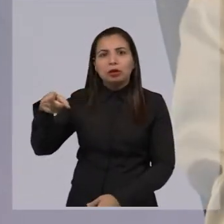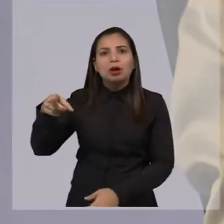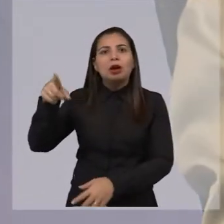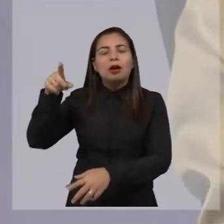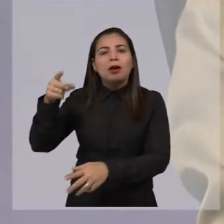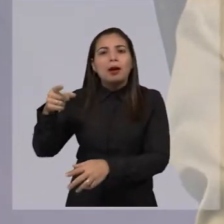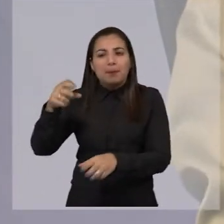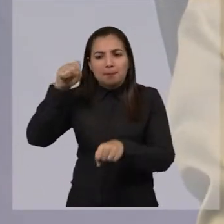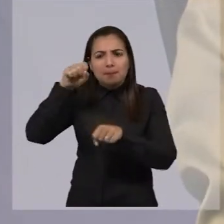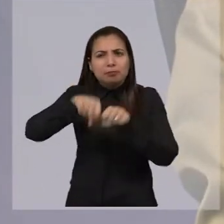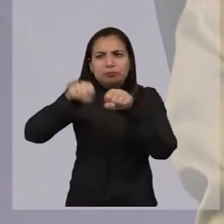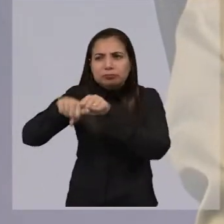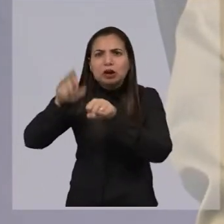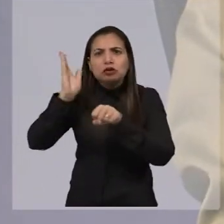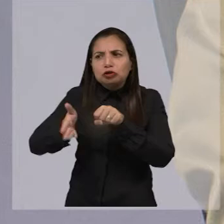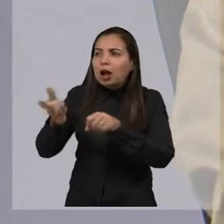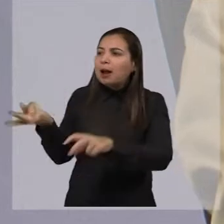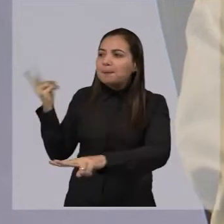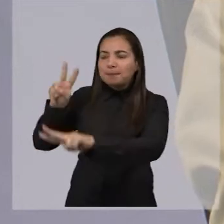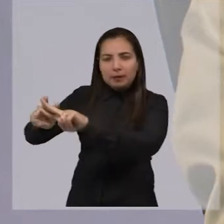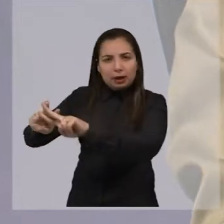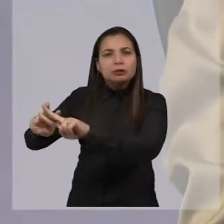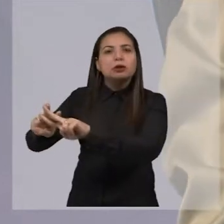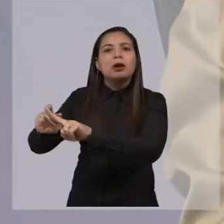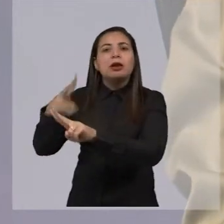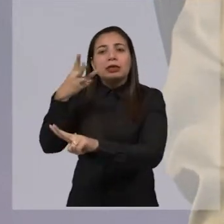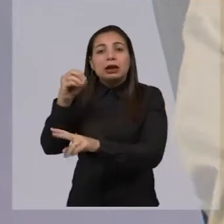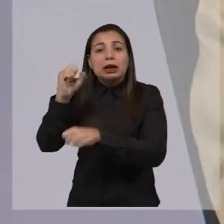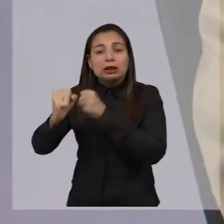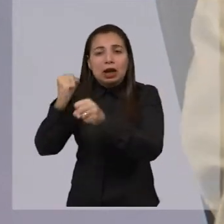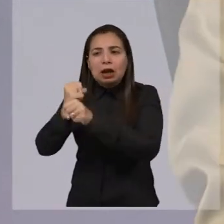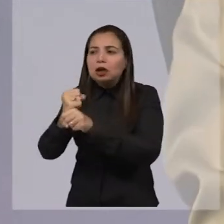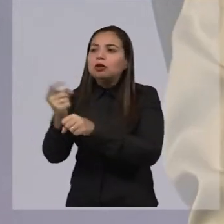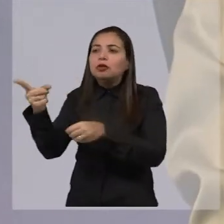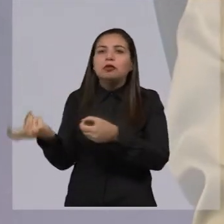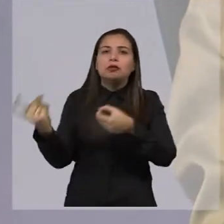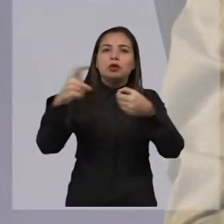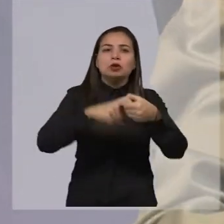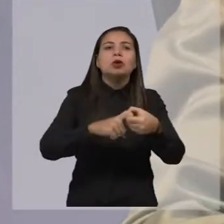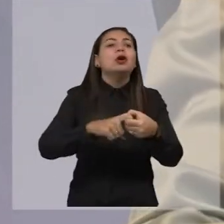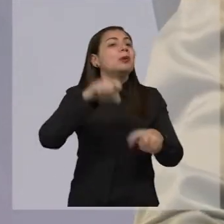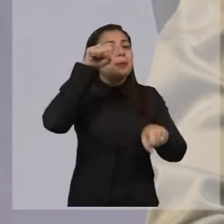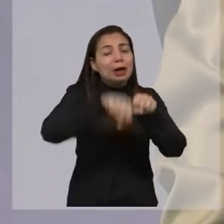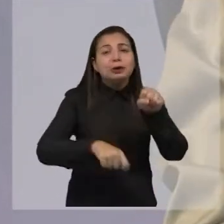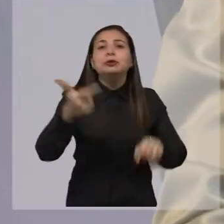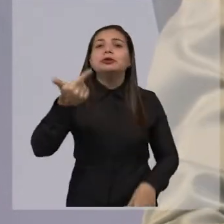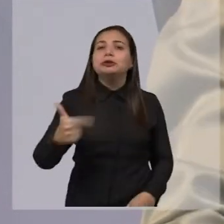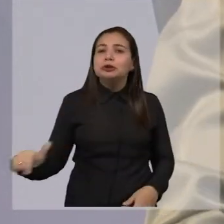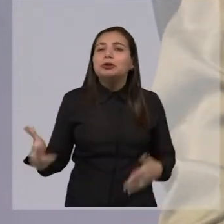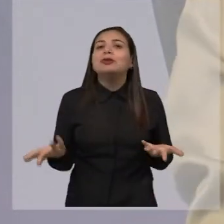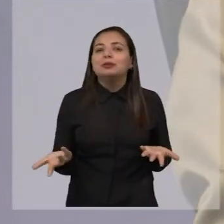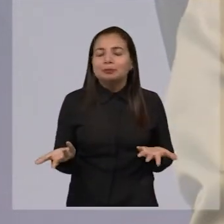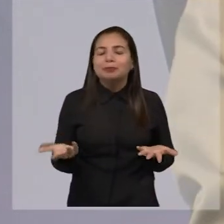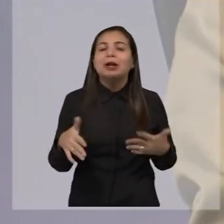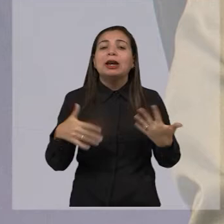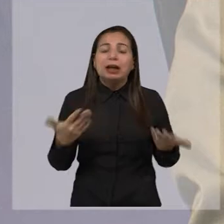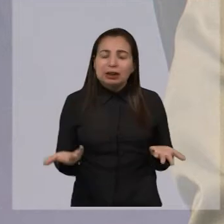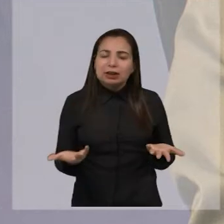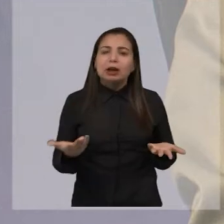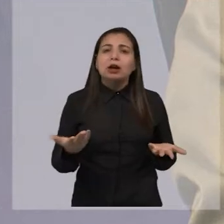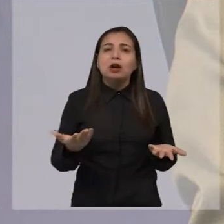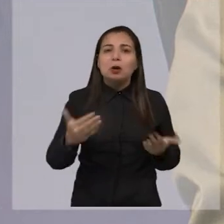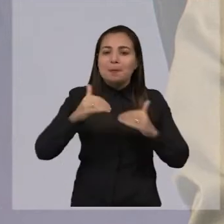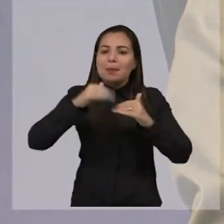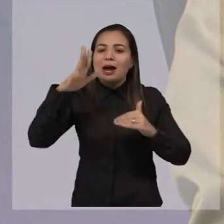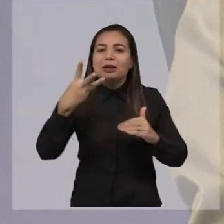Quer dizer, não se recupera, não adianta. O Código também determina, acho que 75 do Código, ninguém pode ficar preso, né,